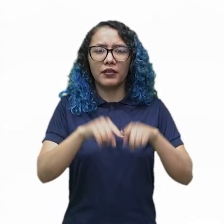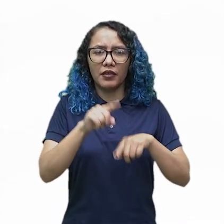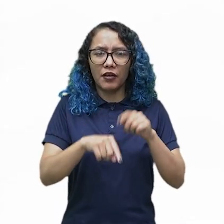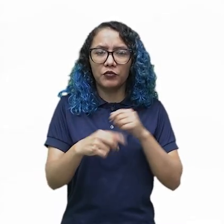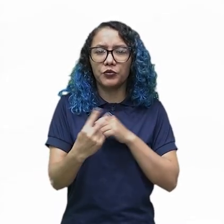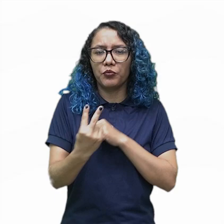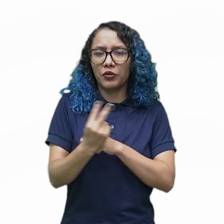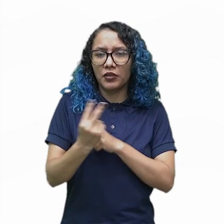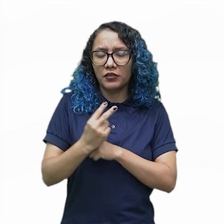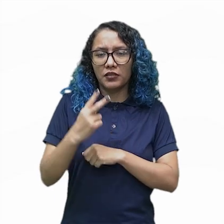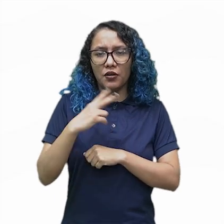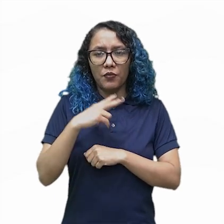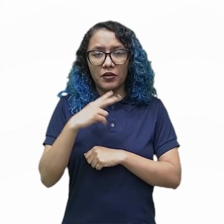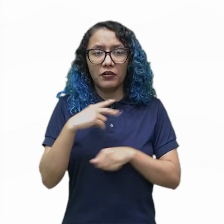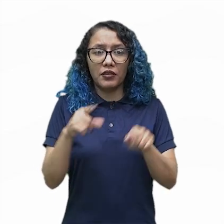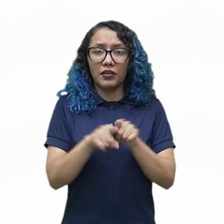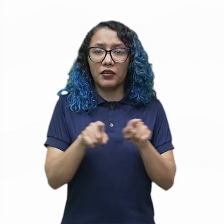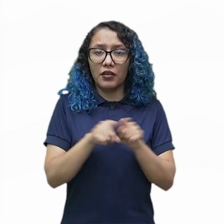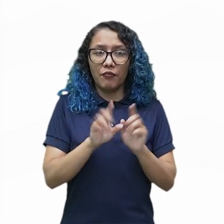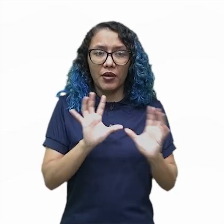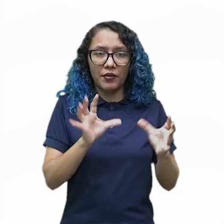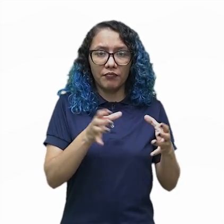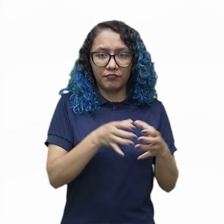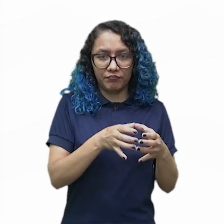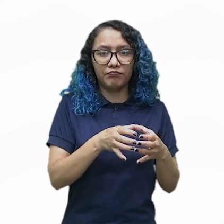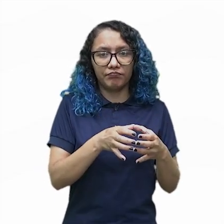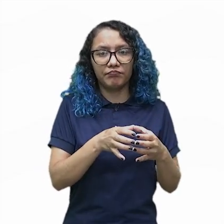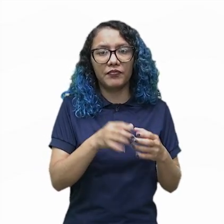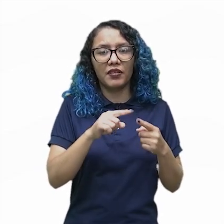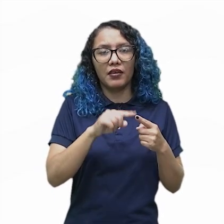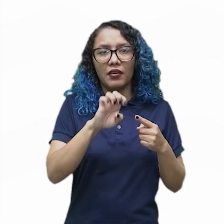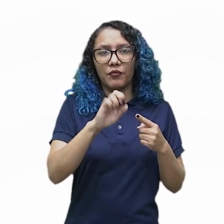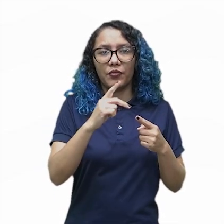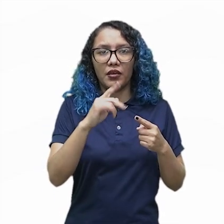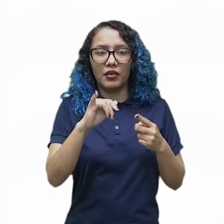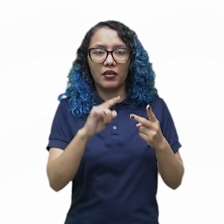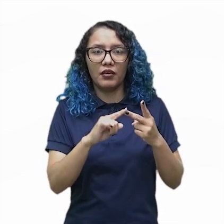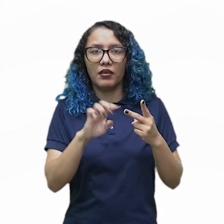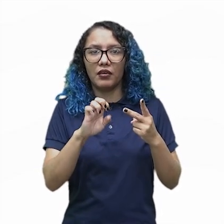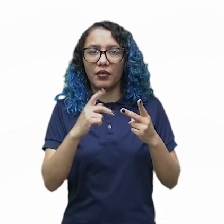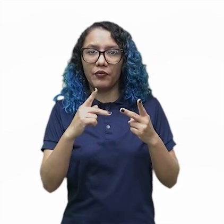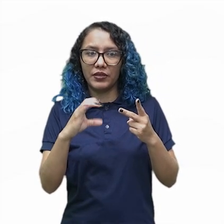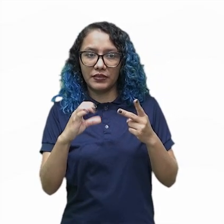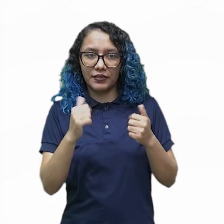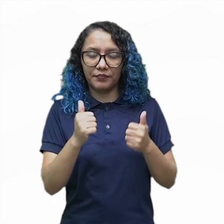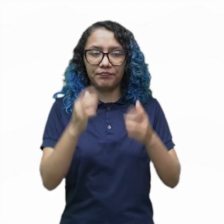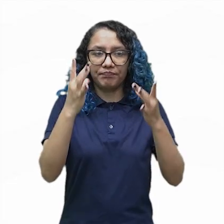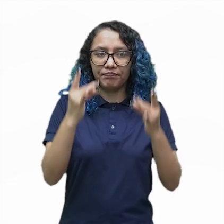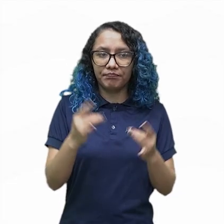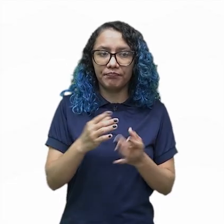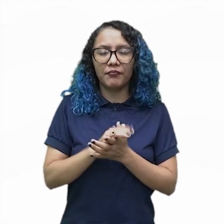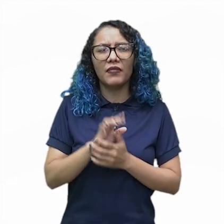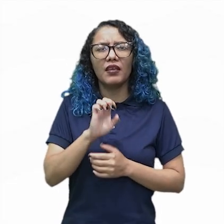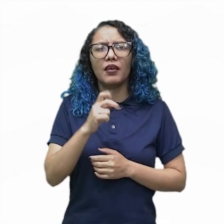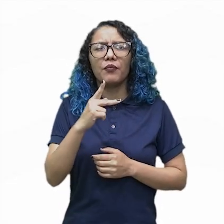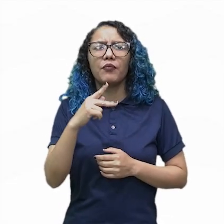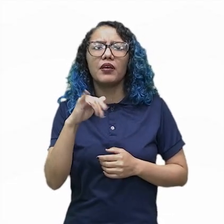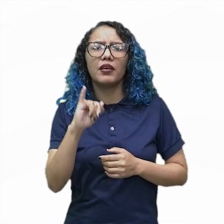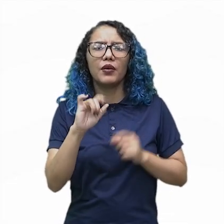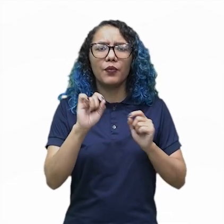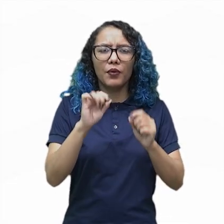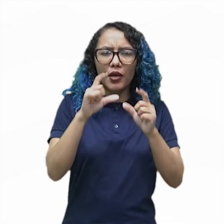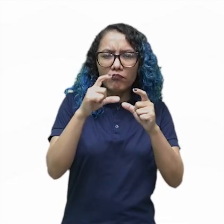Proteção Individual, EPI, e Coletiva, EPC. E no detalhamento, EPI,